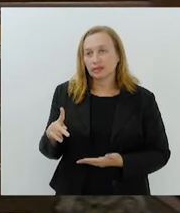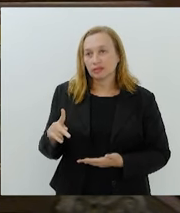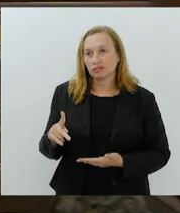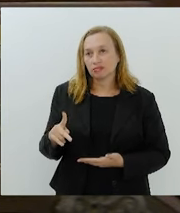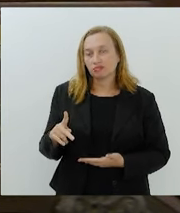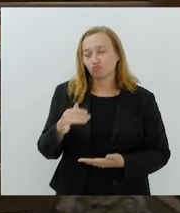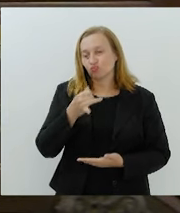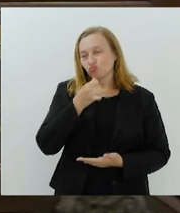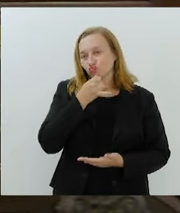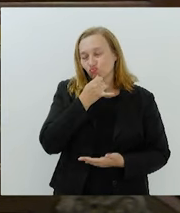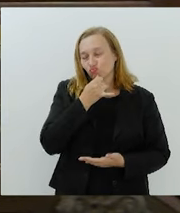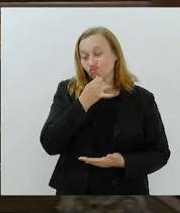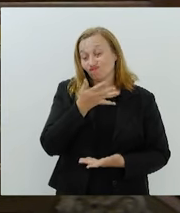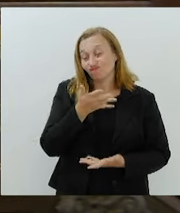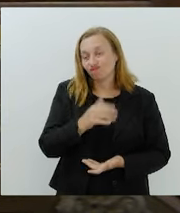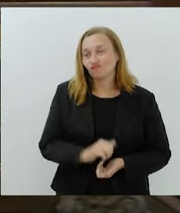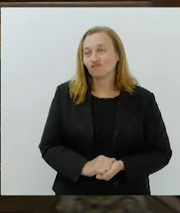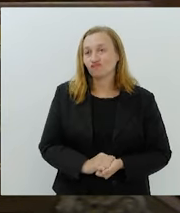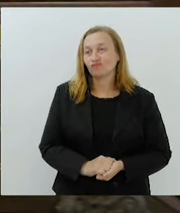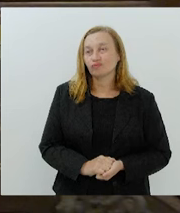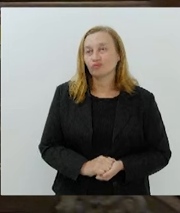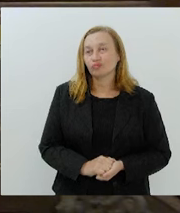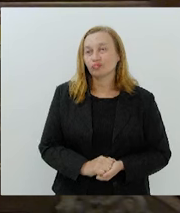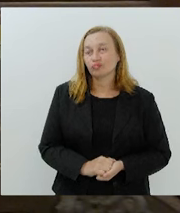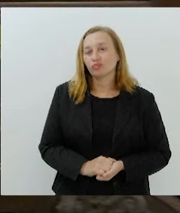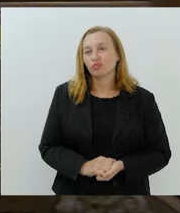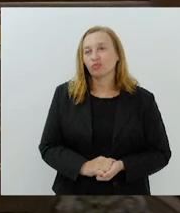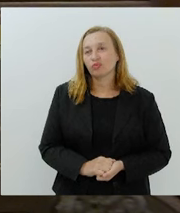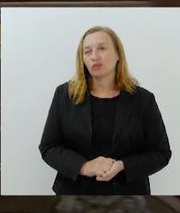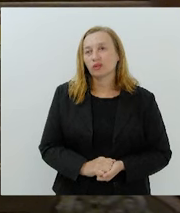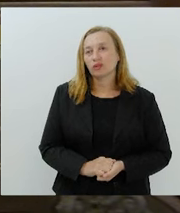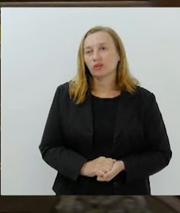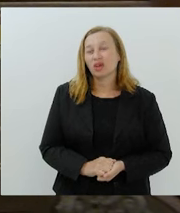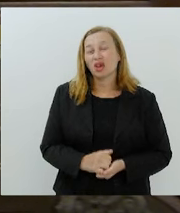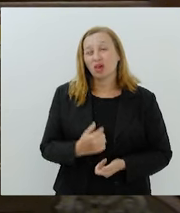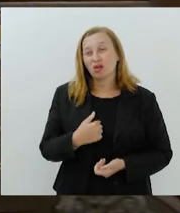forma, eu diria, foi recente. Eu ainda estou